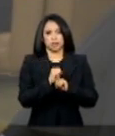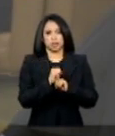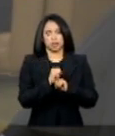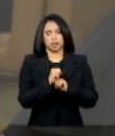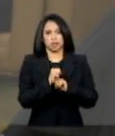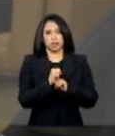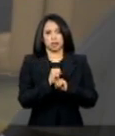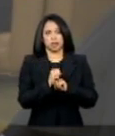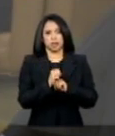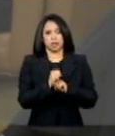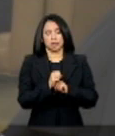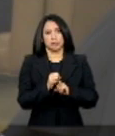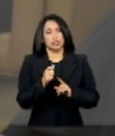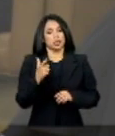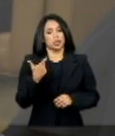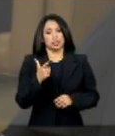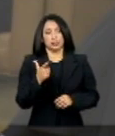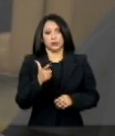institucional